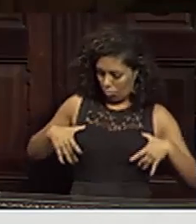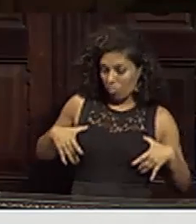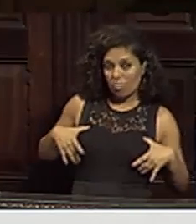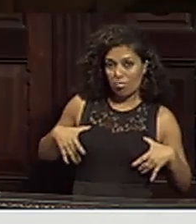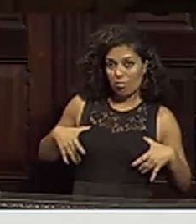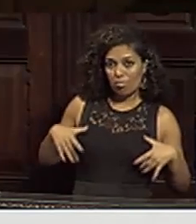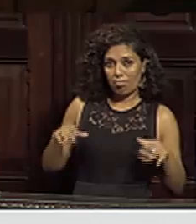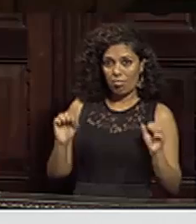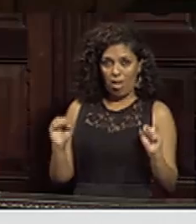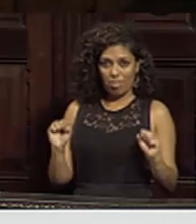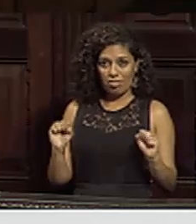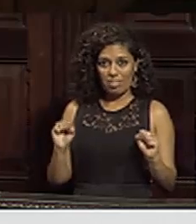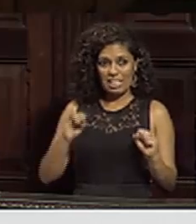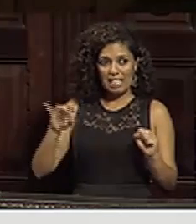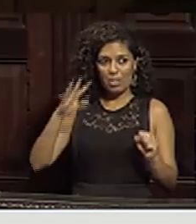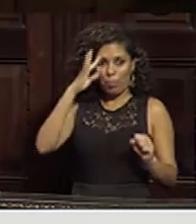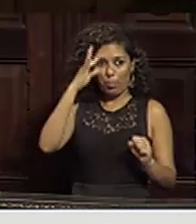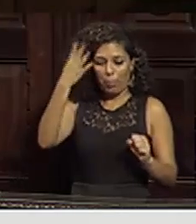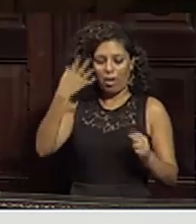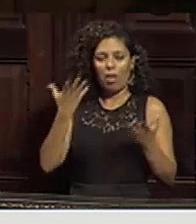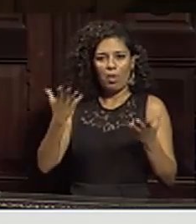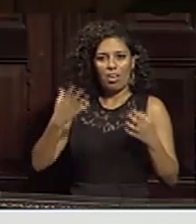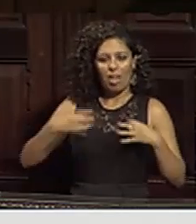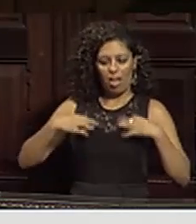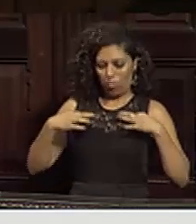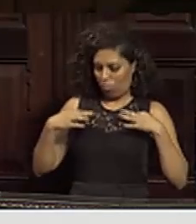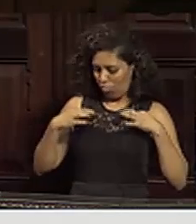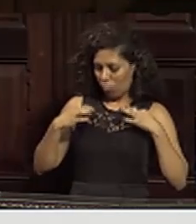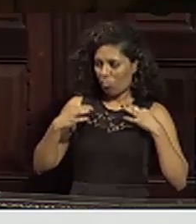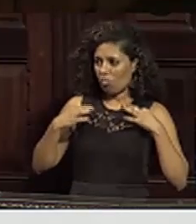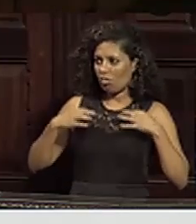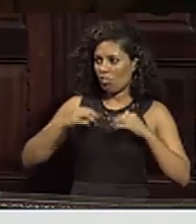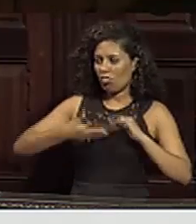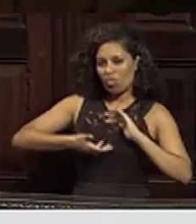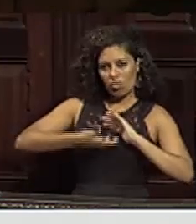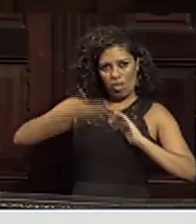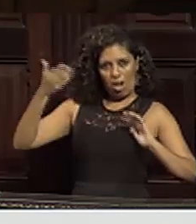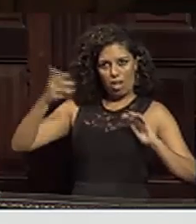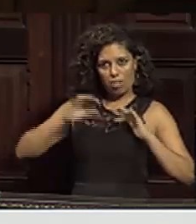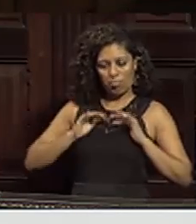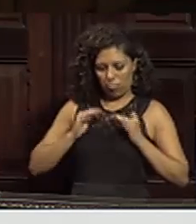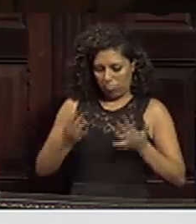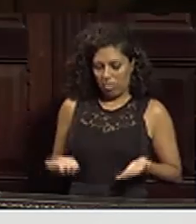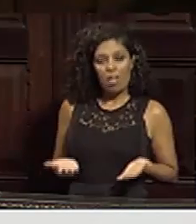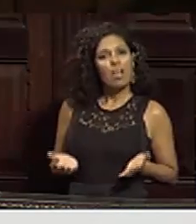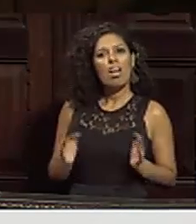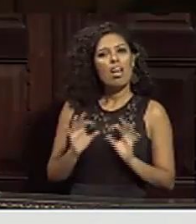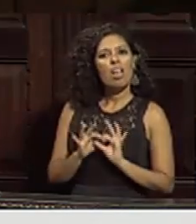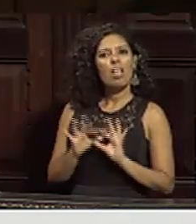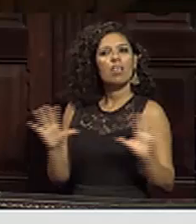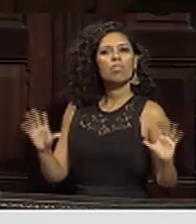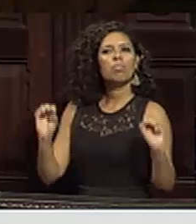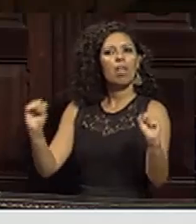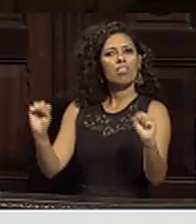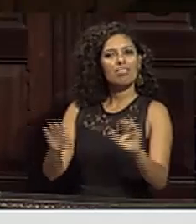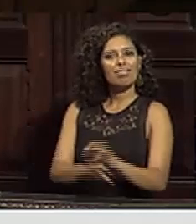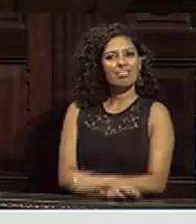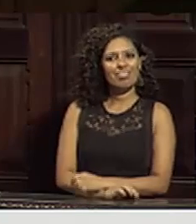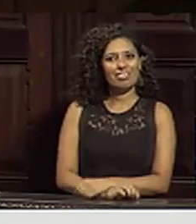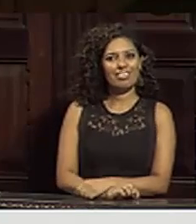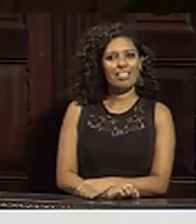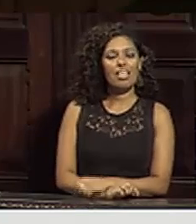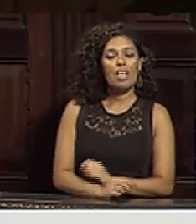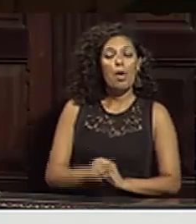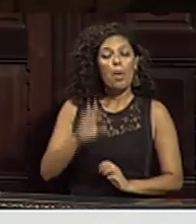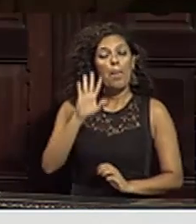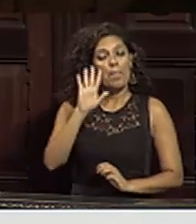de topless. Então eu estou evocando o ex-ministro Eros